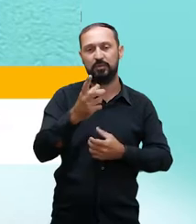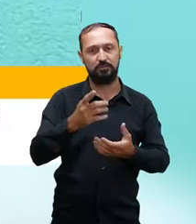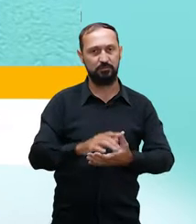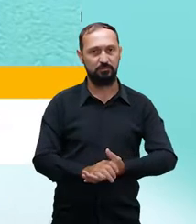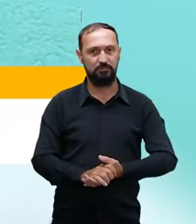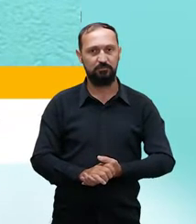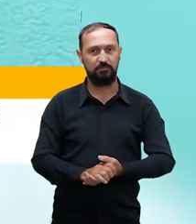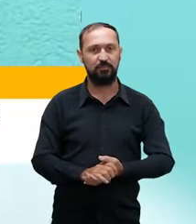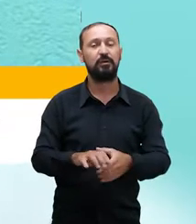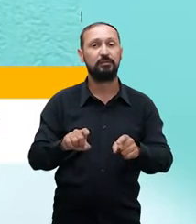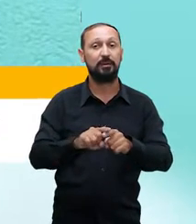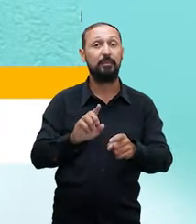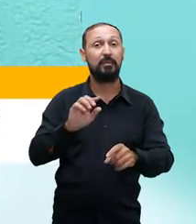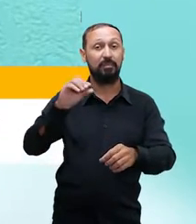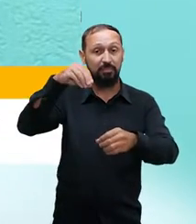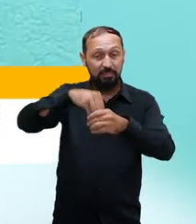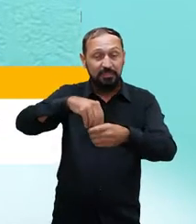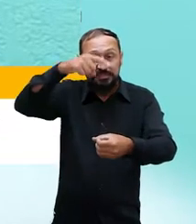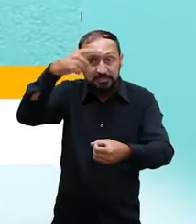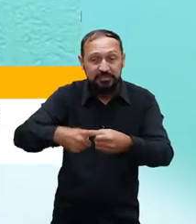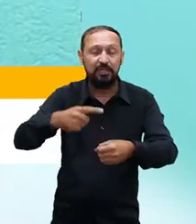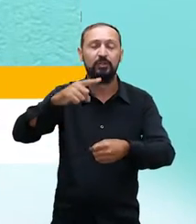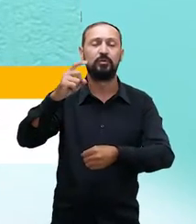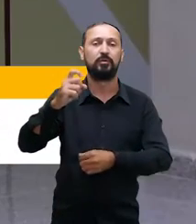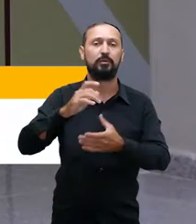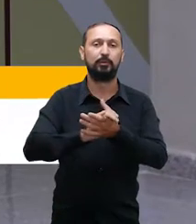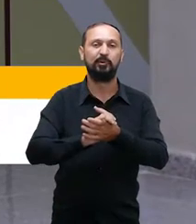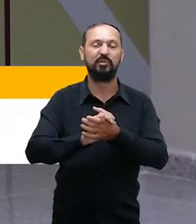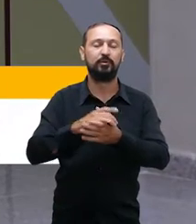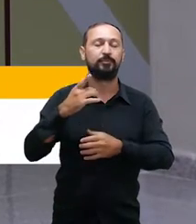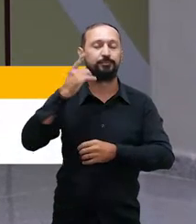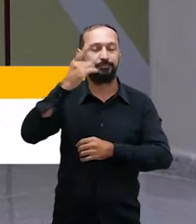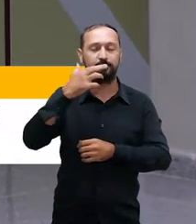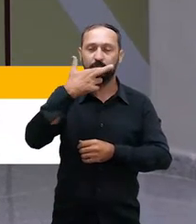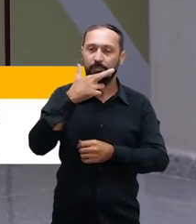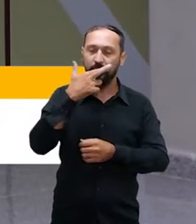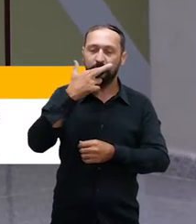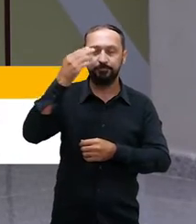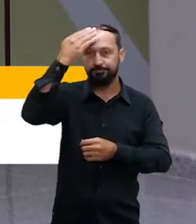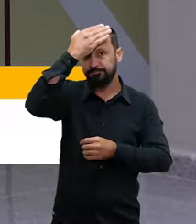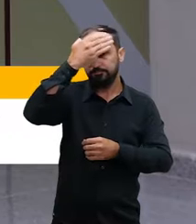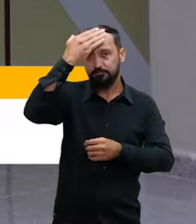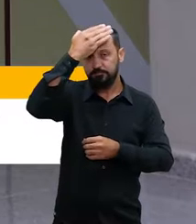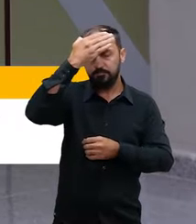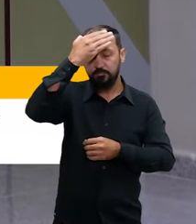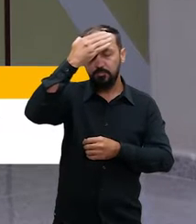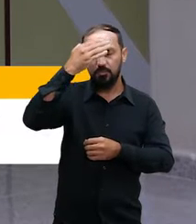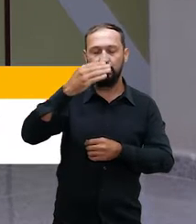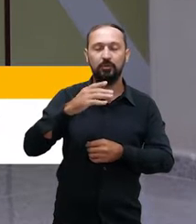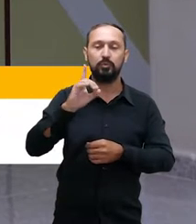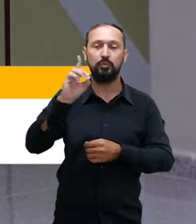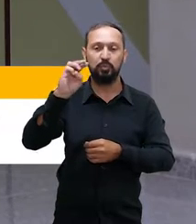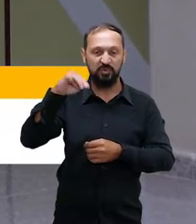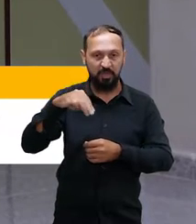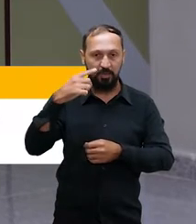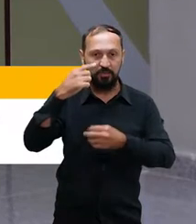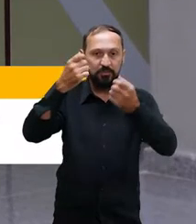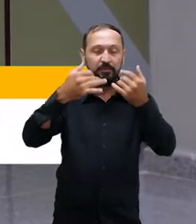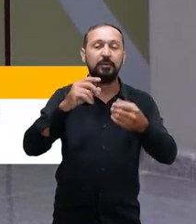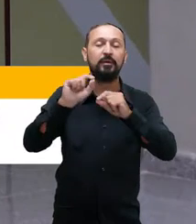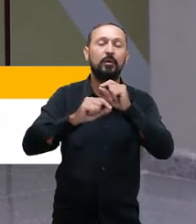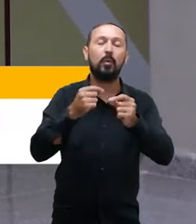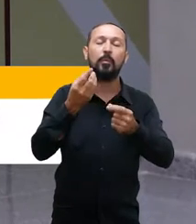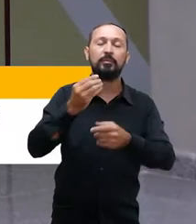cidade de Dourados e também na Grande Dourados. E os deputados Renato Câmara, do MDB, e Barbosinha, do